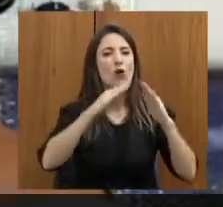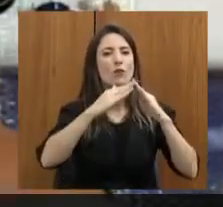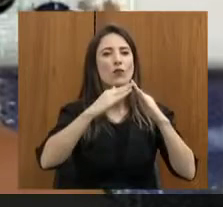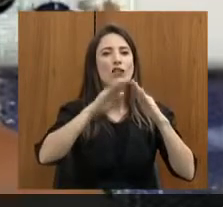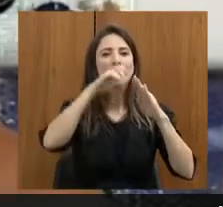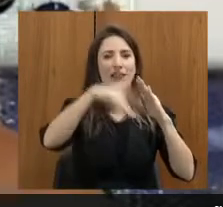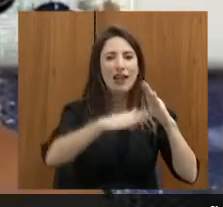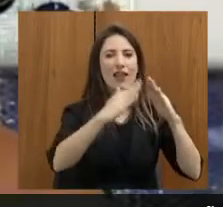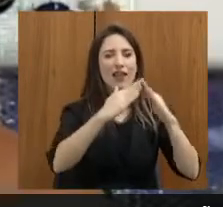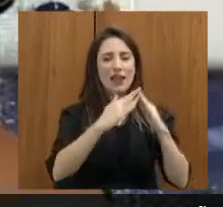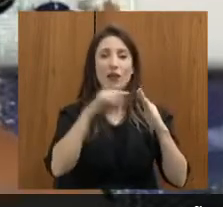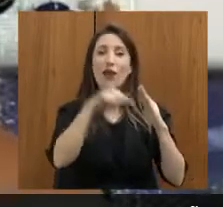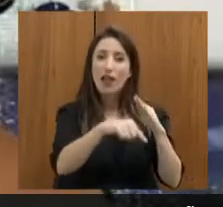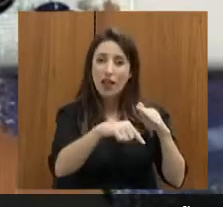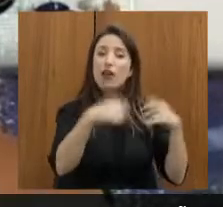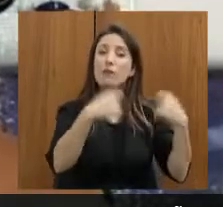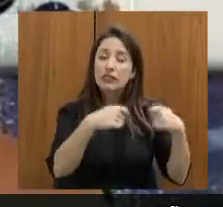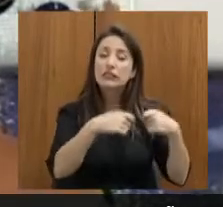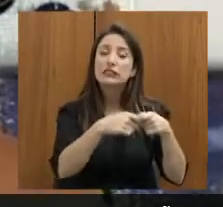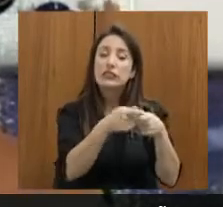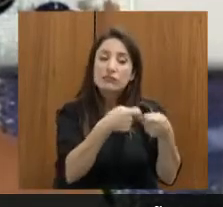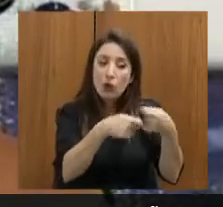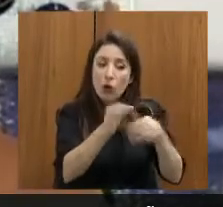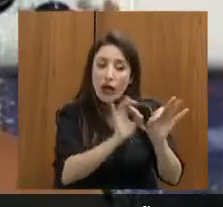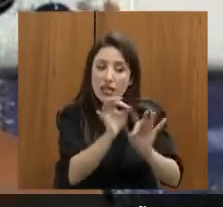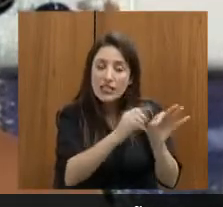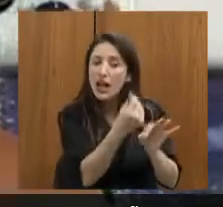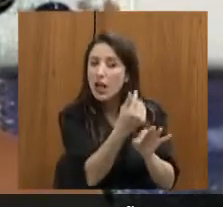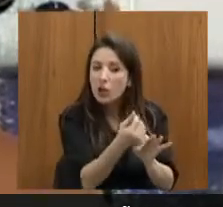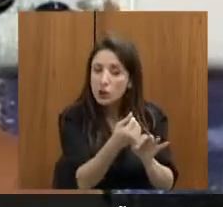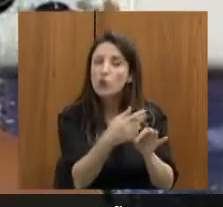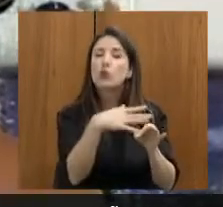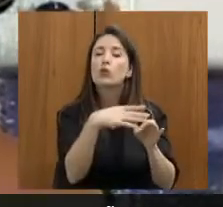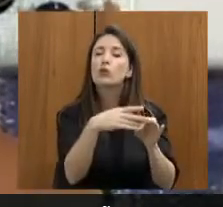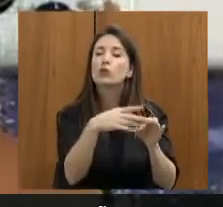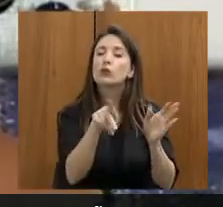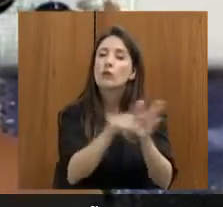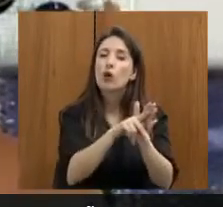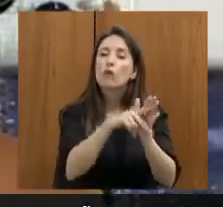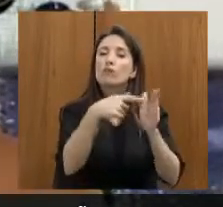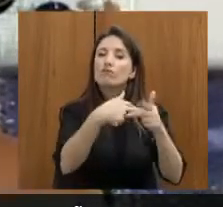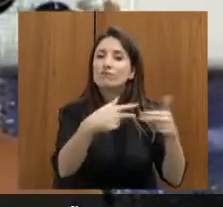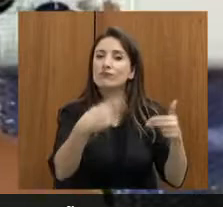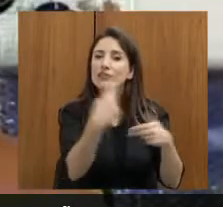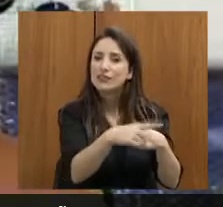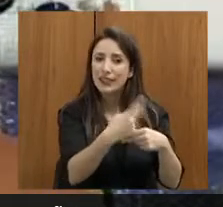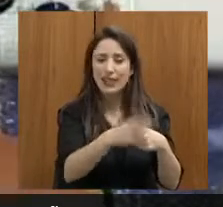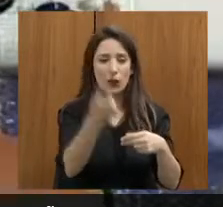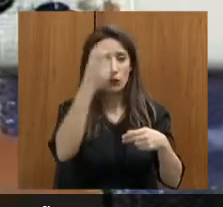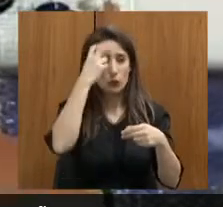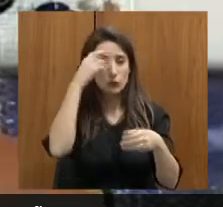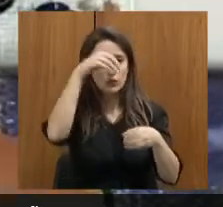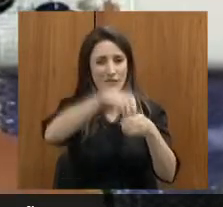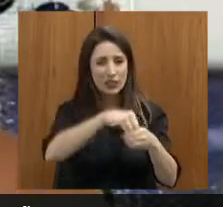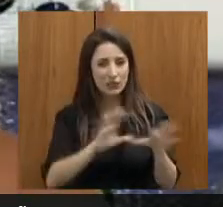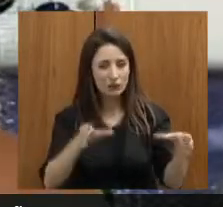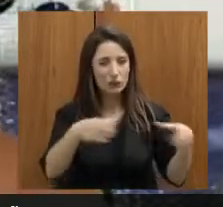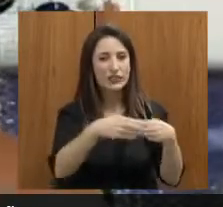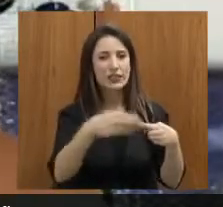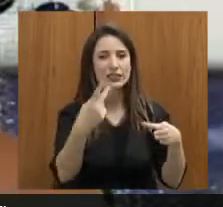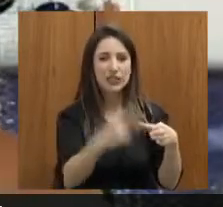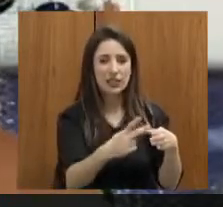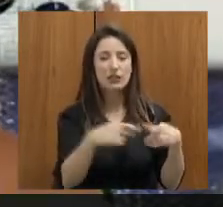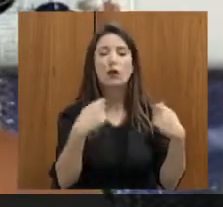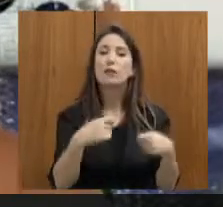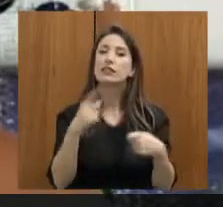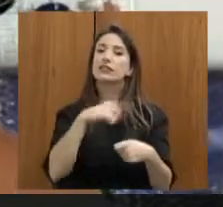para falar no seu próprio patrimônio para difundir a cultura que é produzida e reproduzida preservada dentro das Comunidades então a